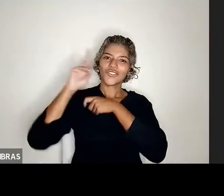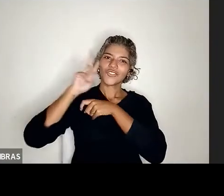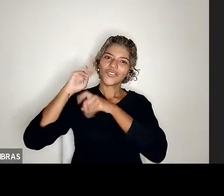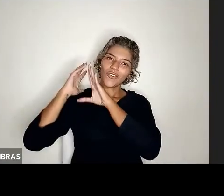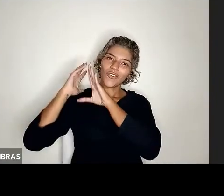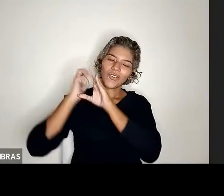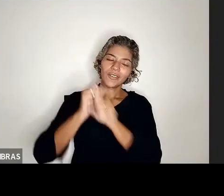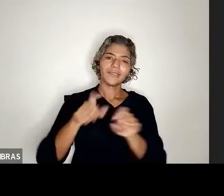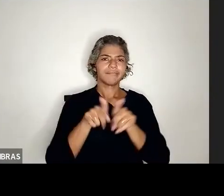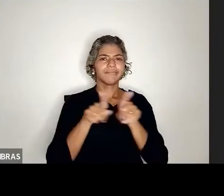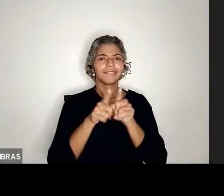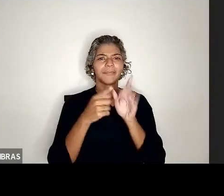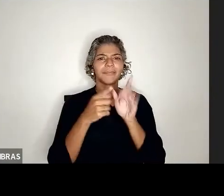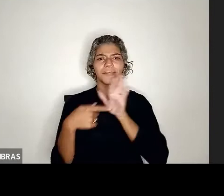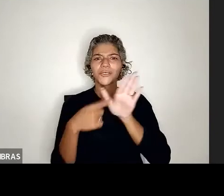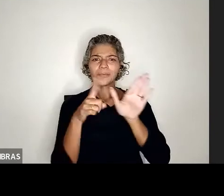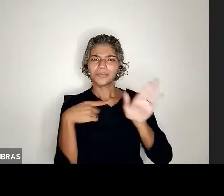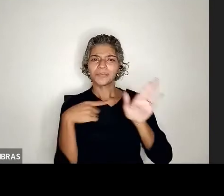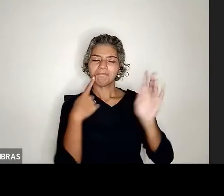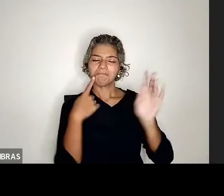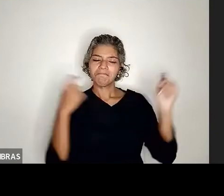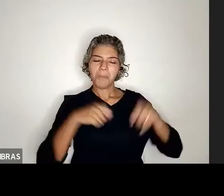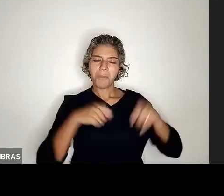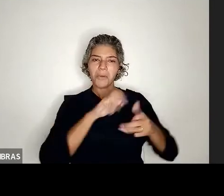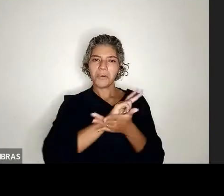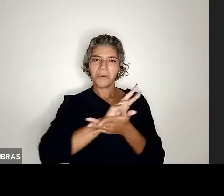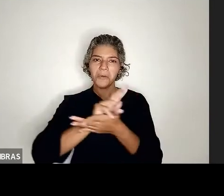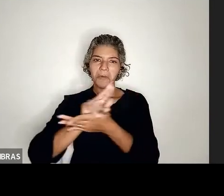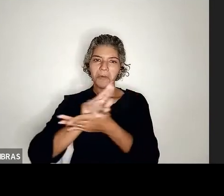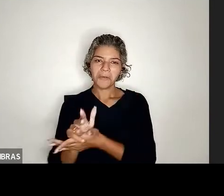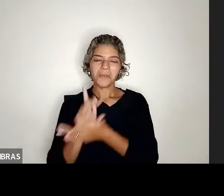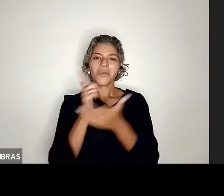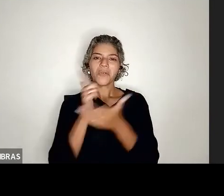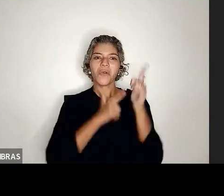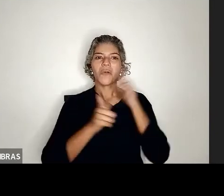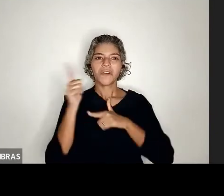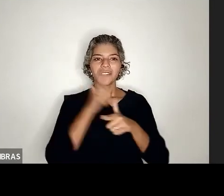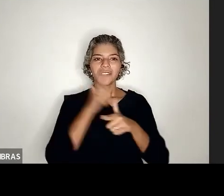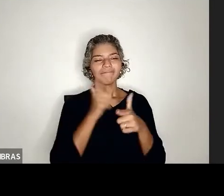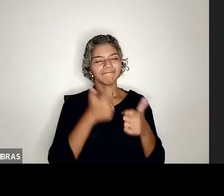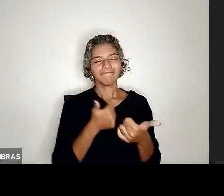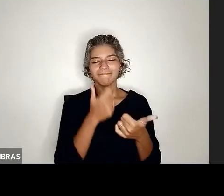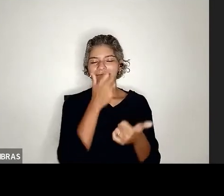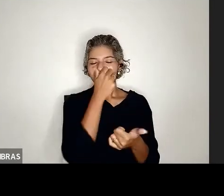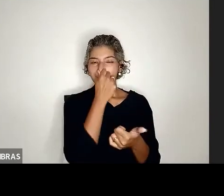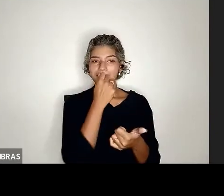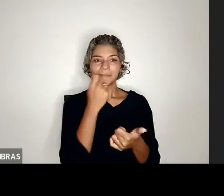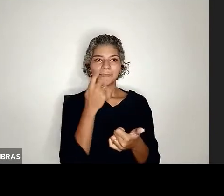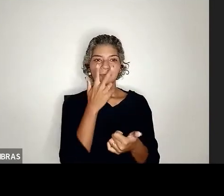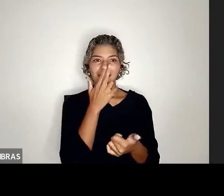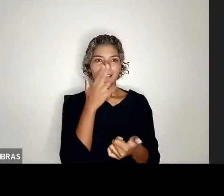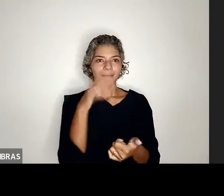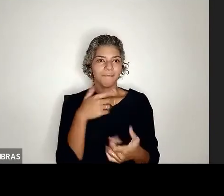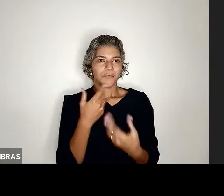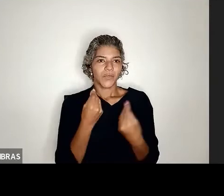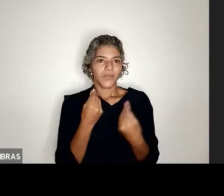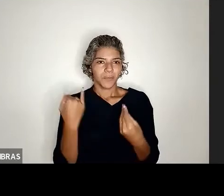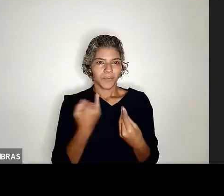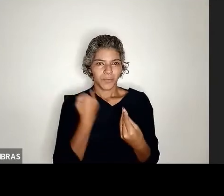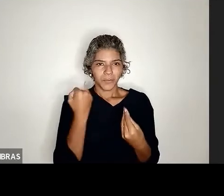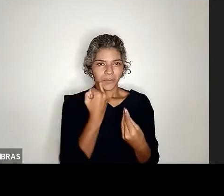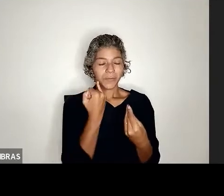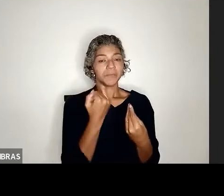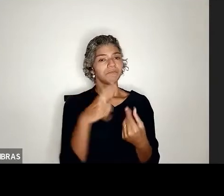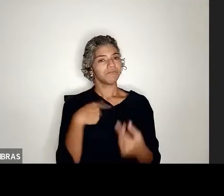de possibilidades e de mudanças e de conquistas, né? Isso é muito importante. Nós tivemos